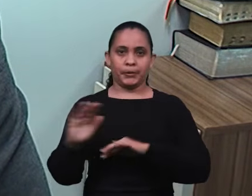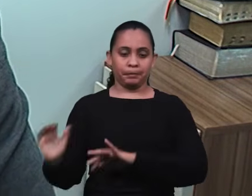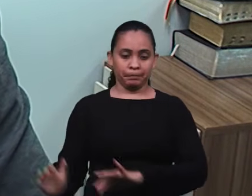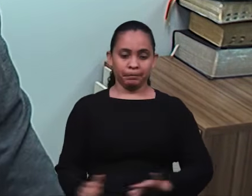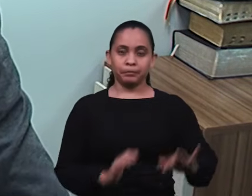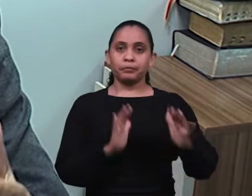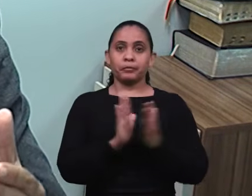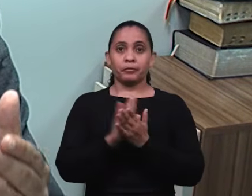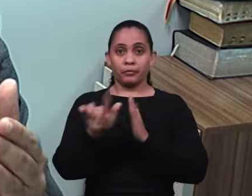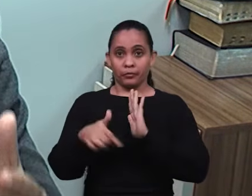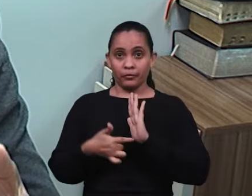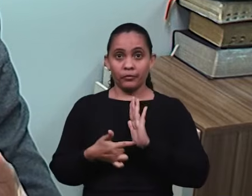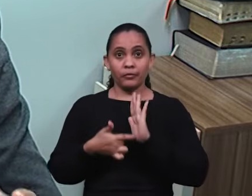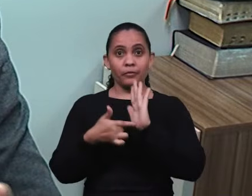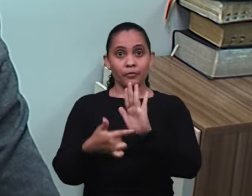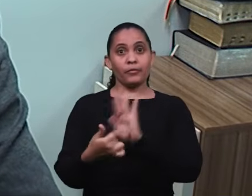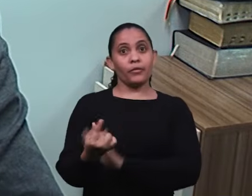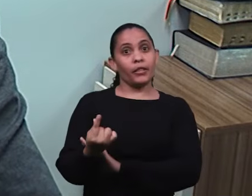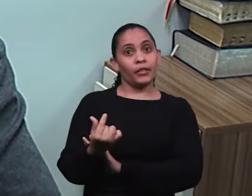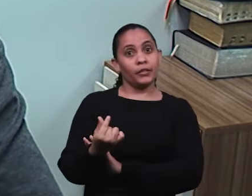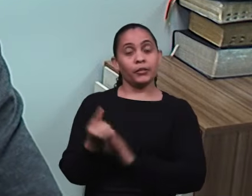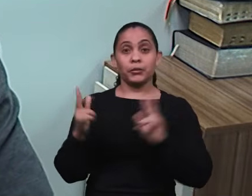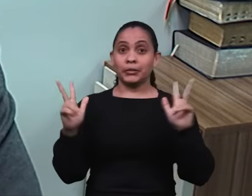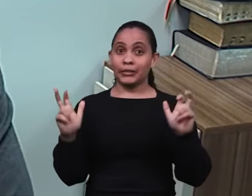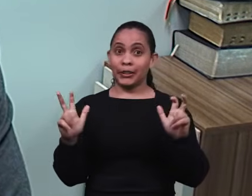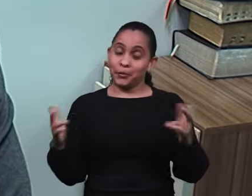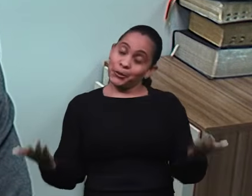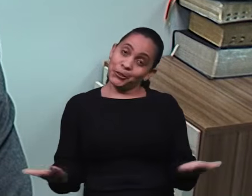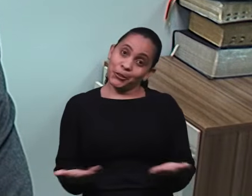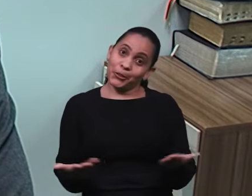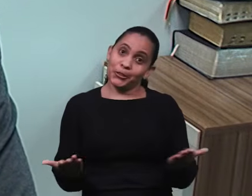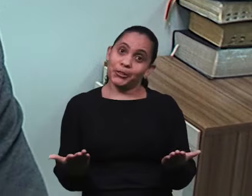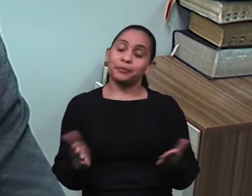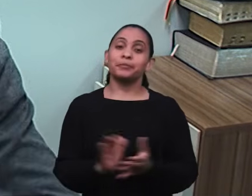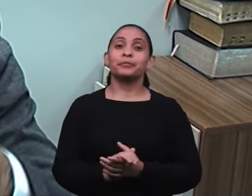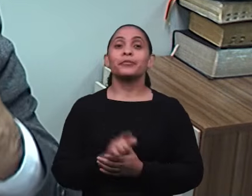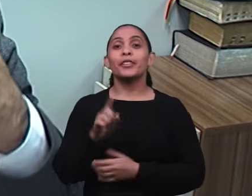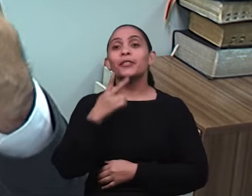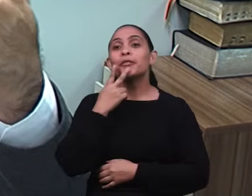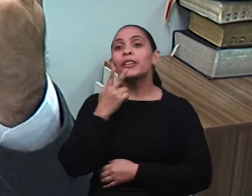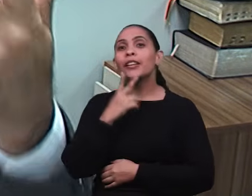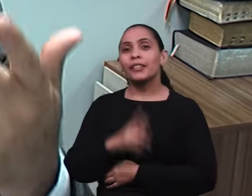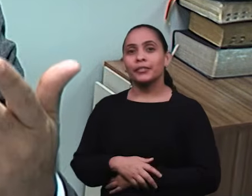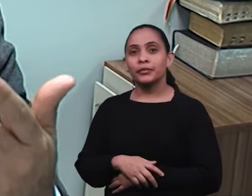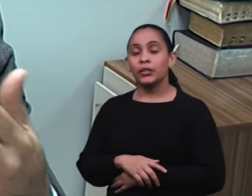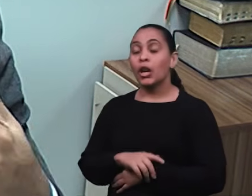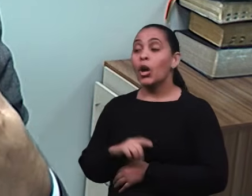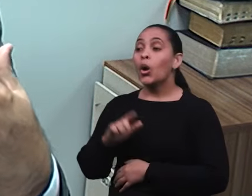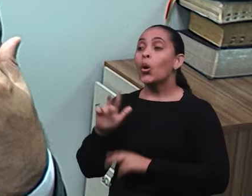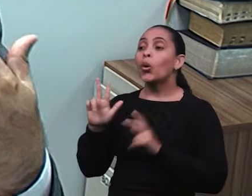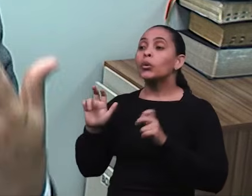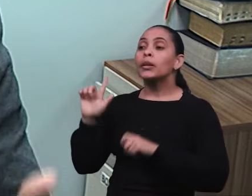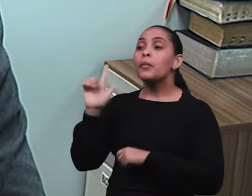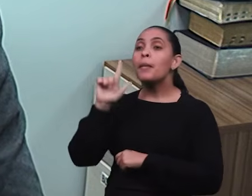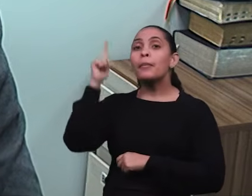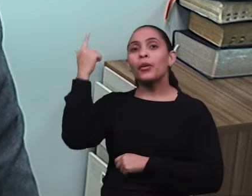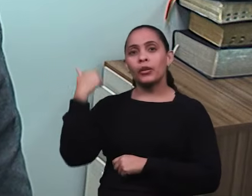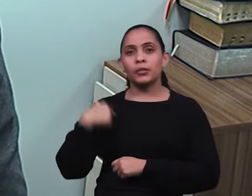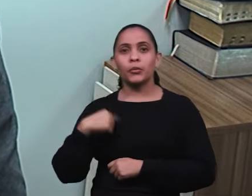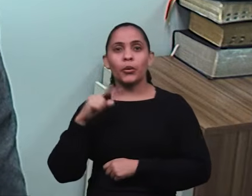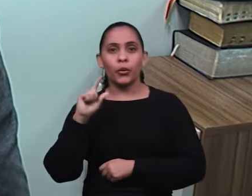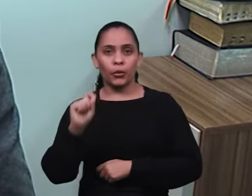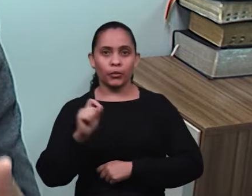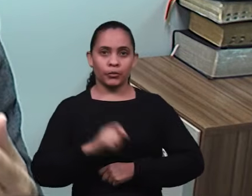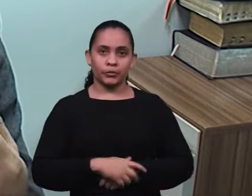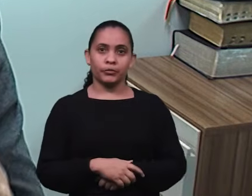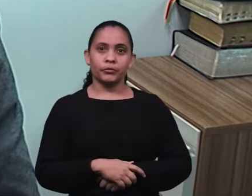Jesus. O que a Bíblia diz sobre o dinheiro? Foi o tema de hoje. E eu quero saber já quero saber o próximo tema. O próximo